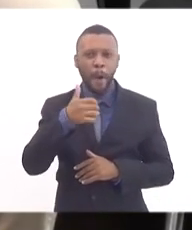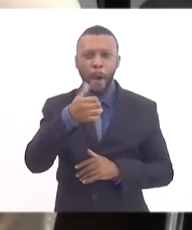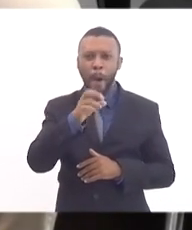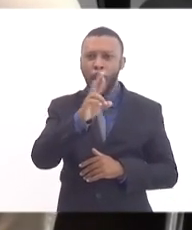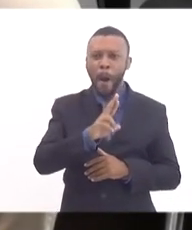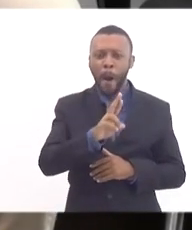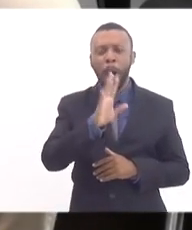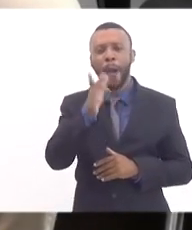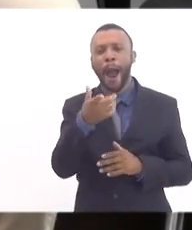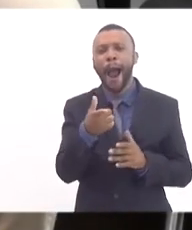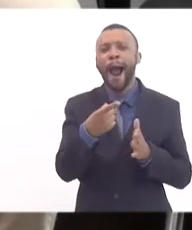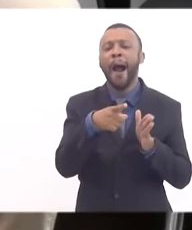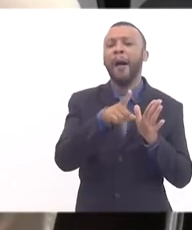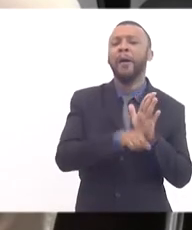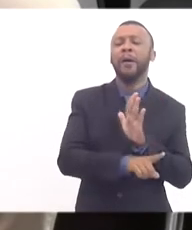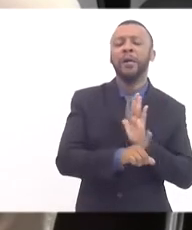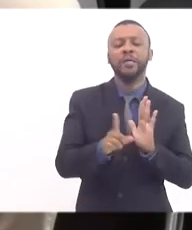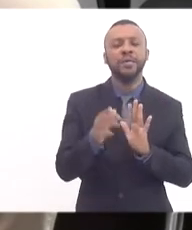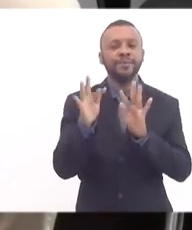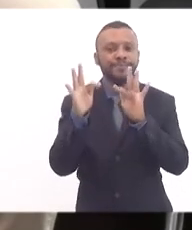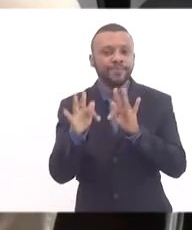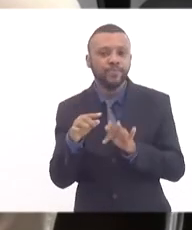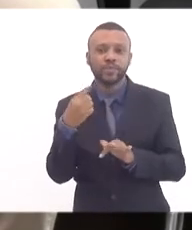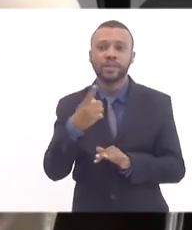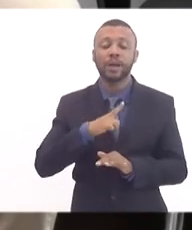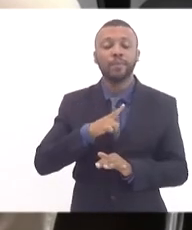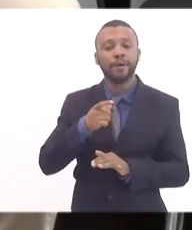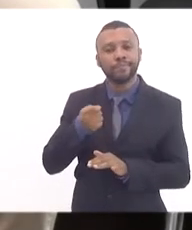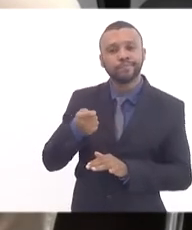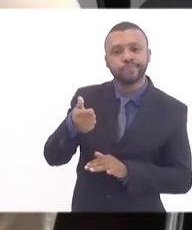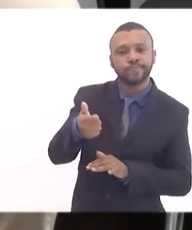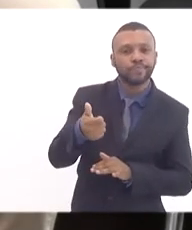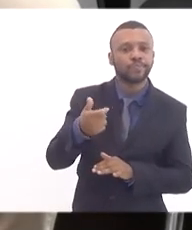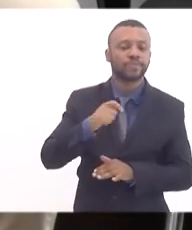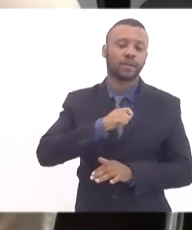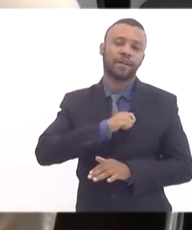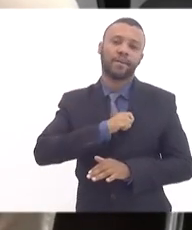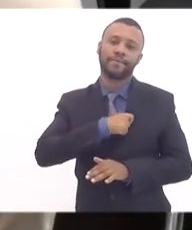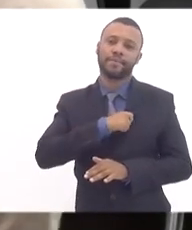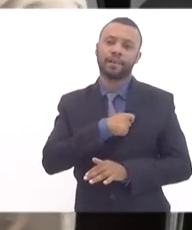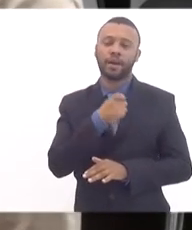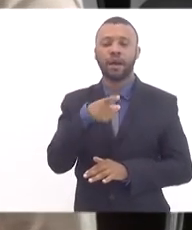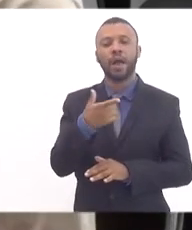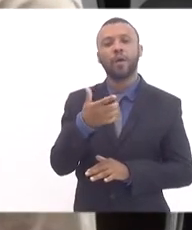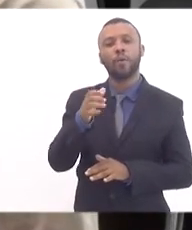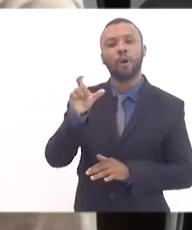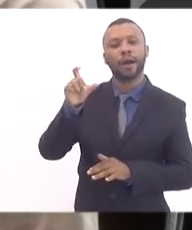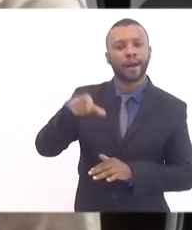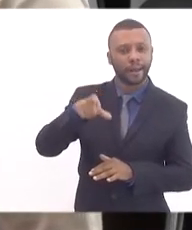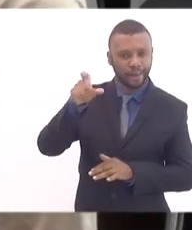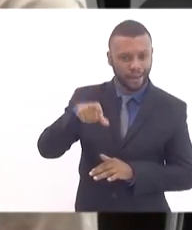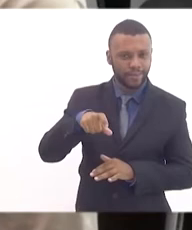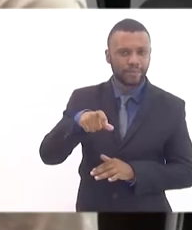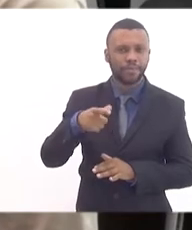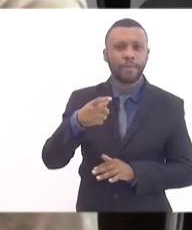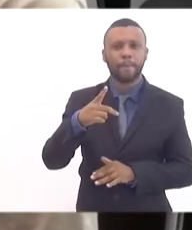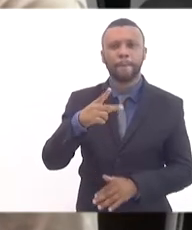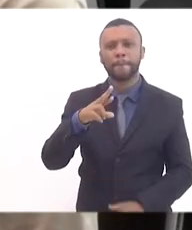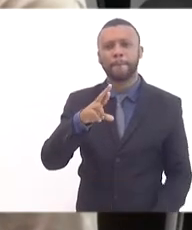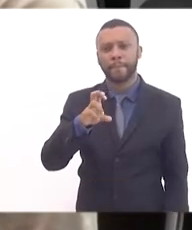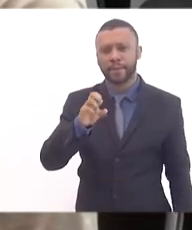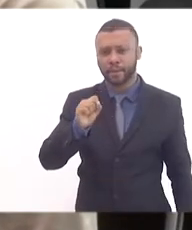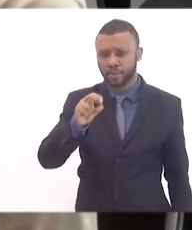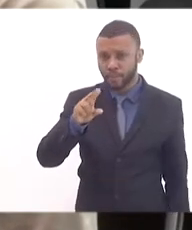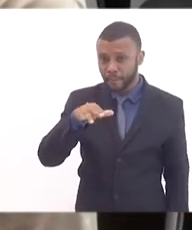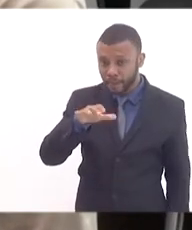10 Cruz 10 eu já teria então no final das contas a gente tá falando que o benefício fiscal no caso é o é o crédito presumido na medida que ele não